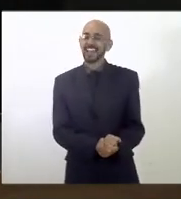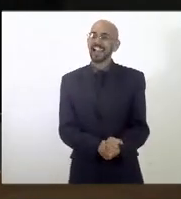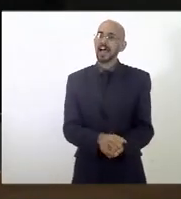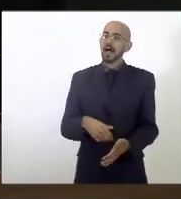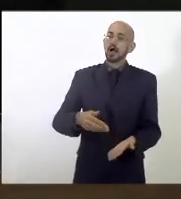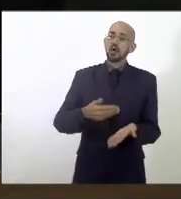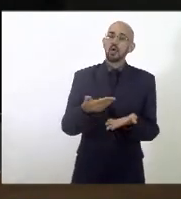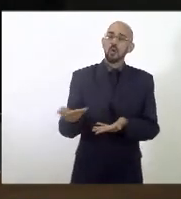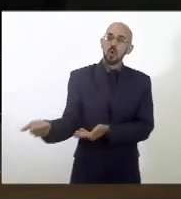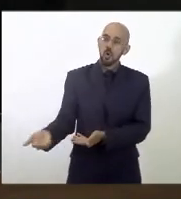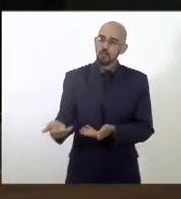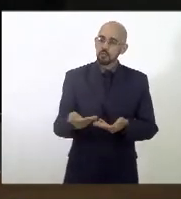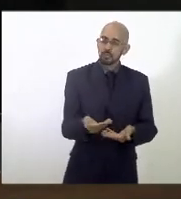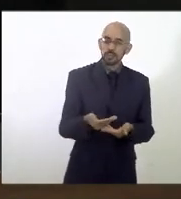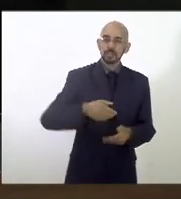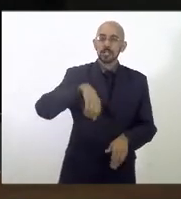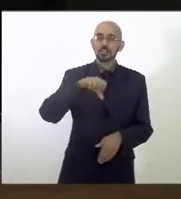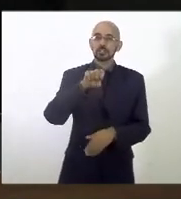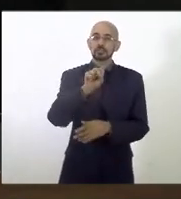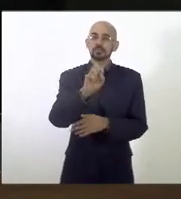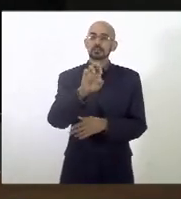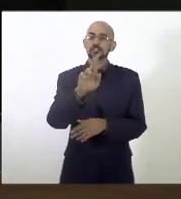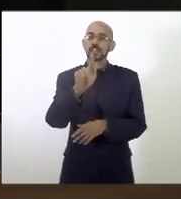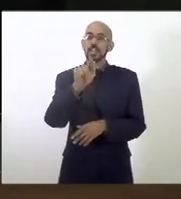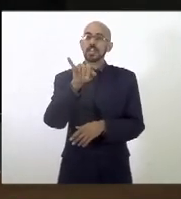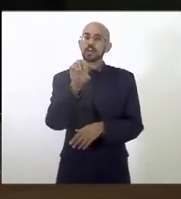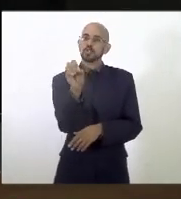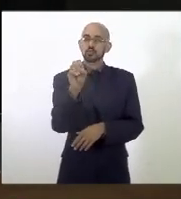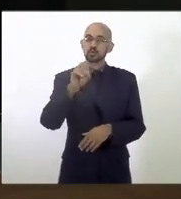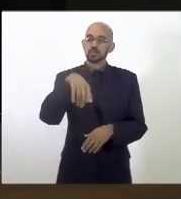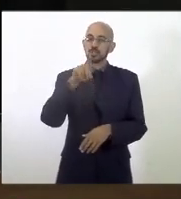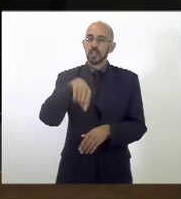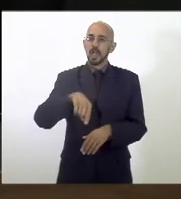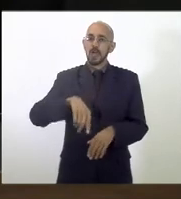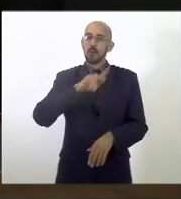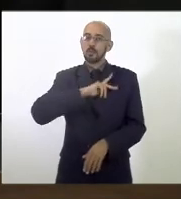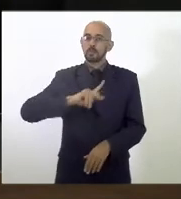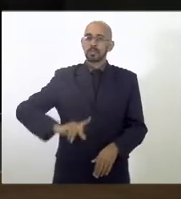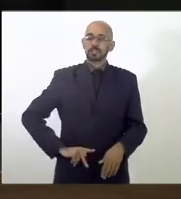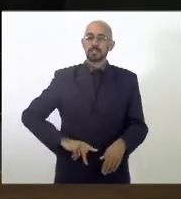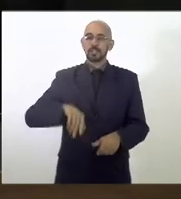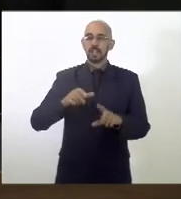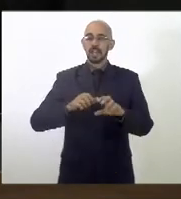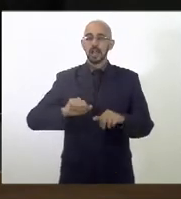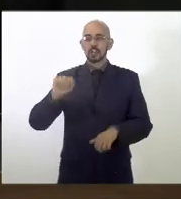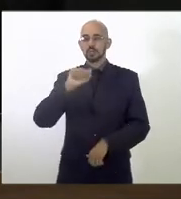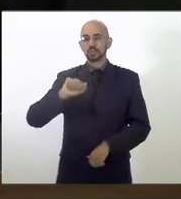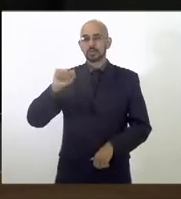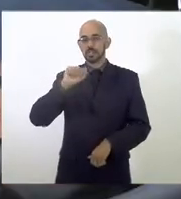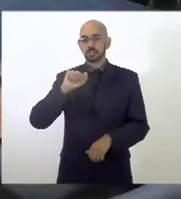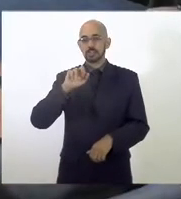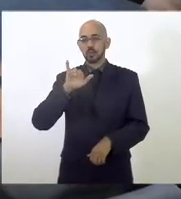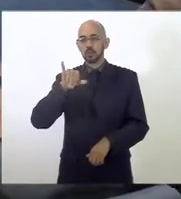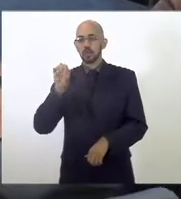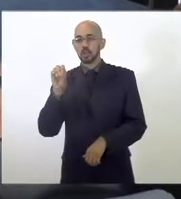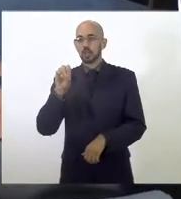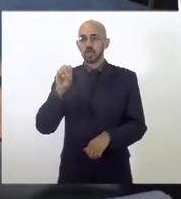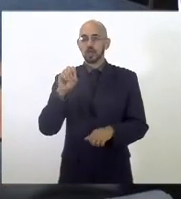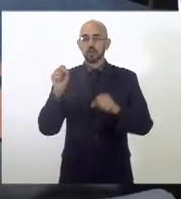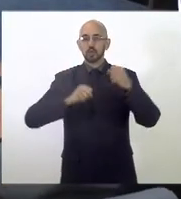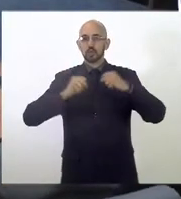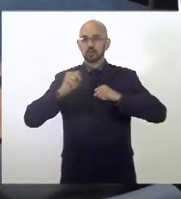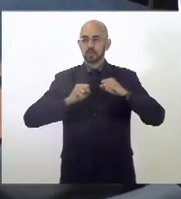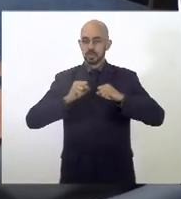representando aqui, é o presidente da Associação Rio Indústria. Por favor. Boa tarde,